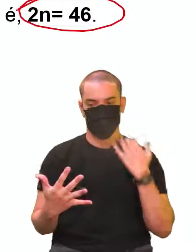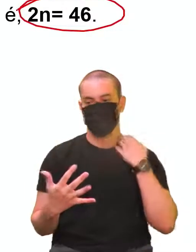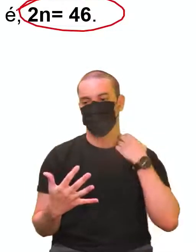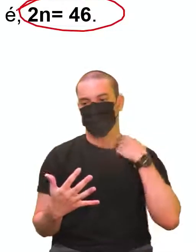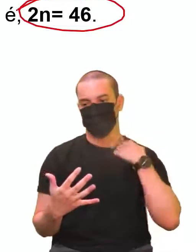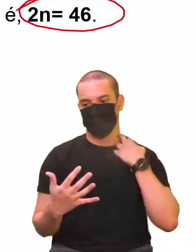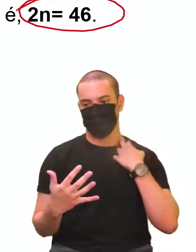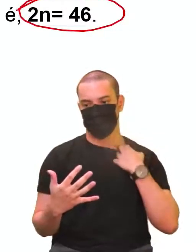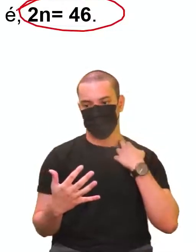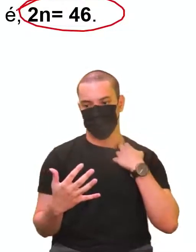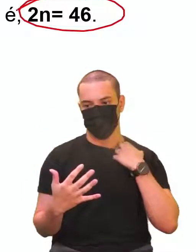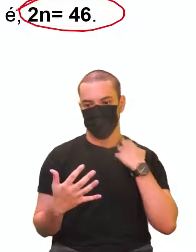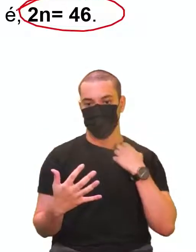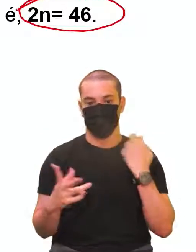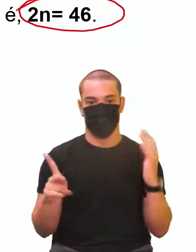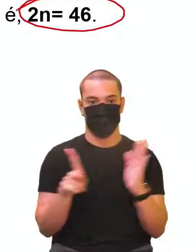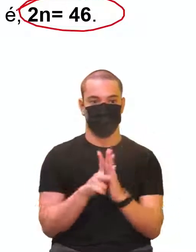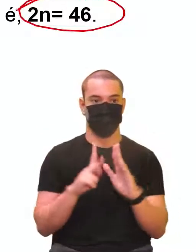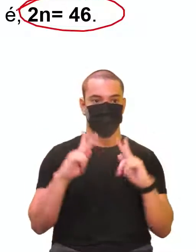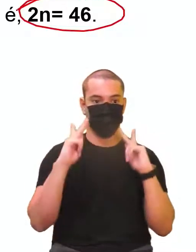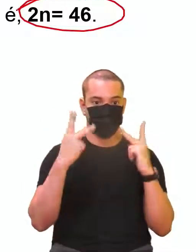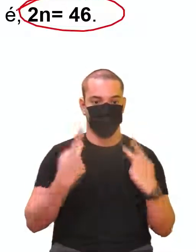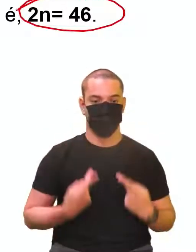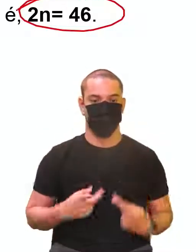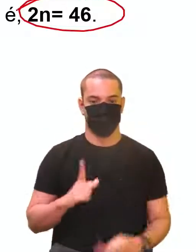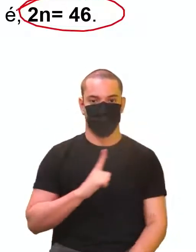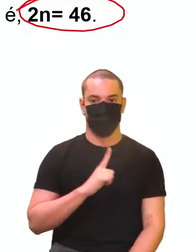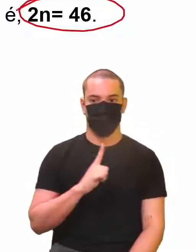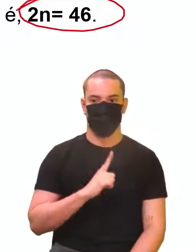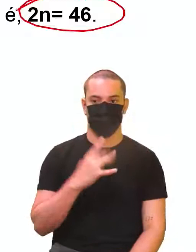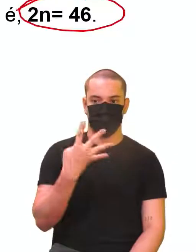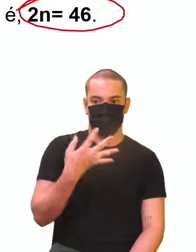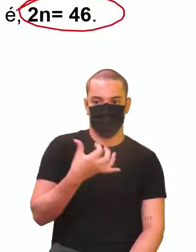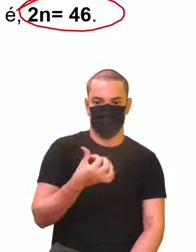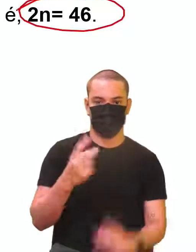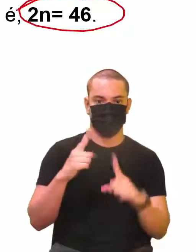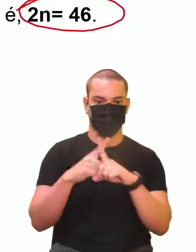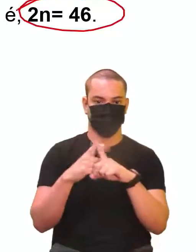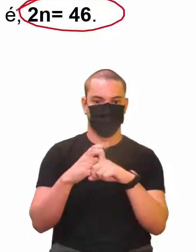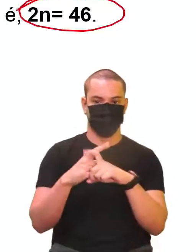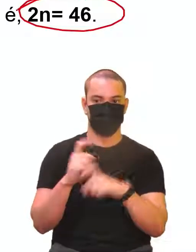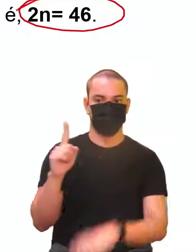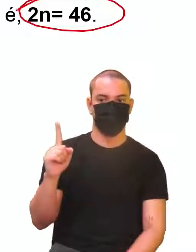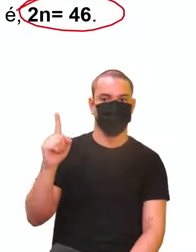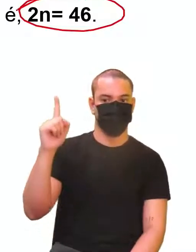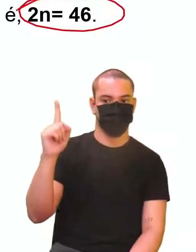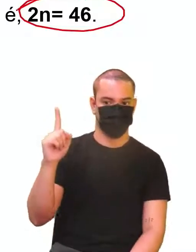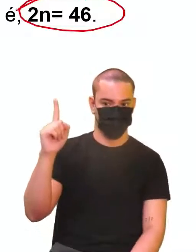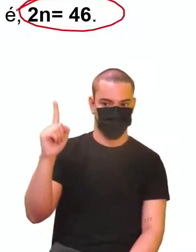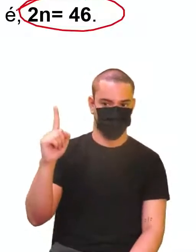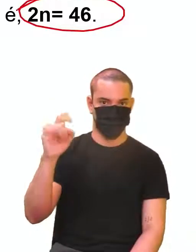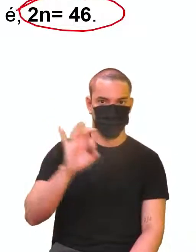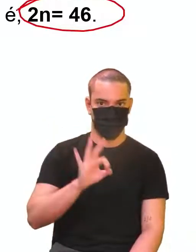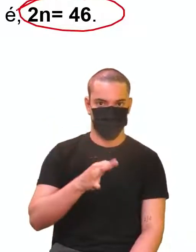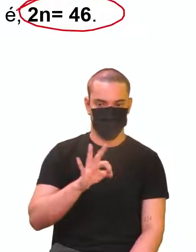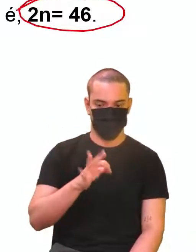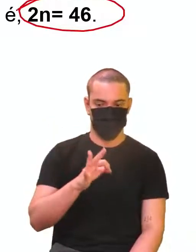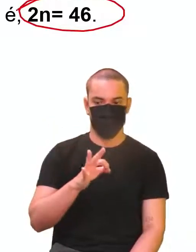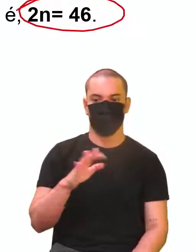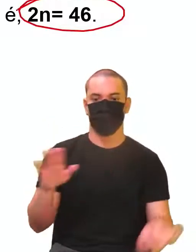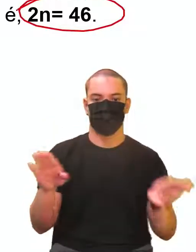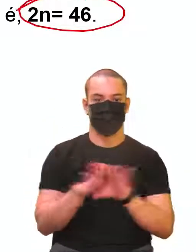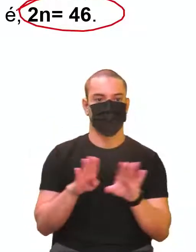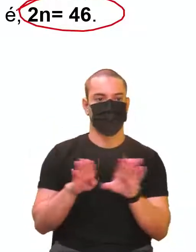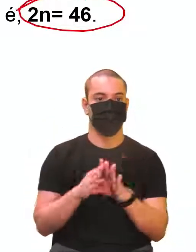corpo, da espécie humana, tem 46 cromossomos, 2N célula diploide.